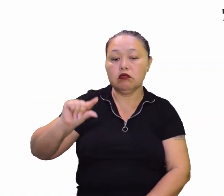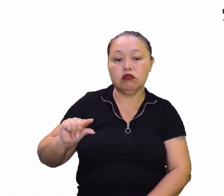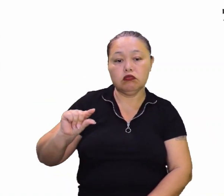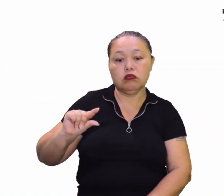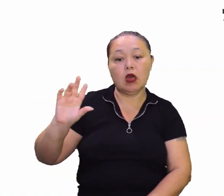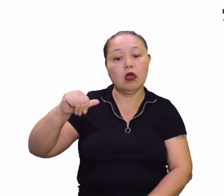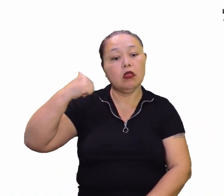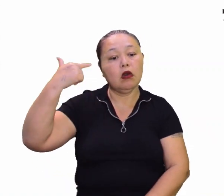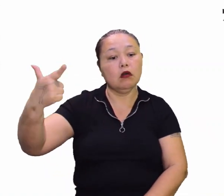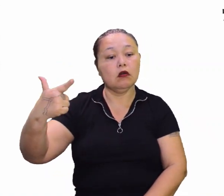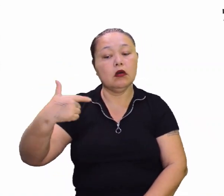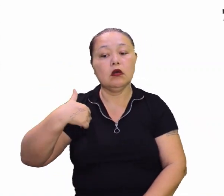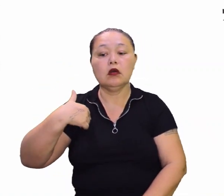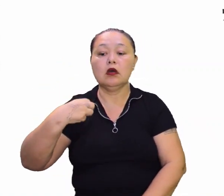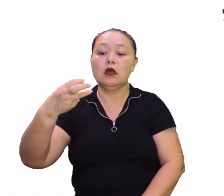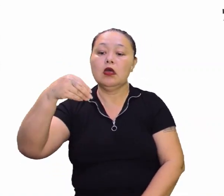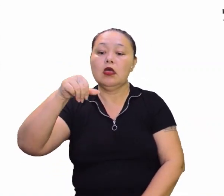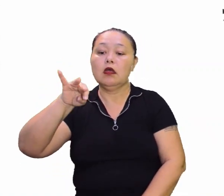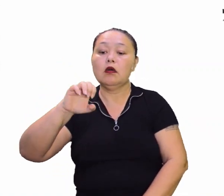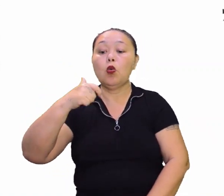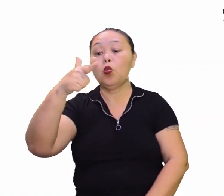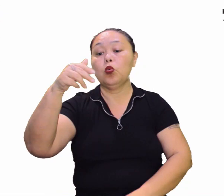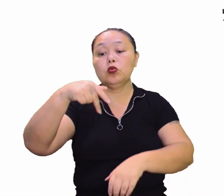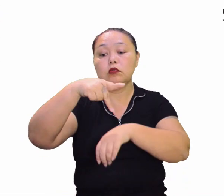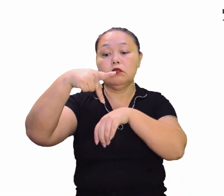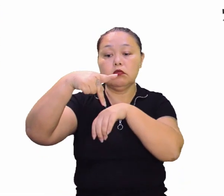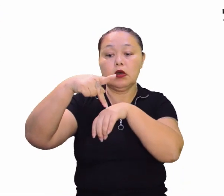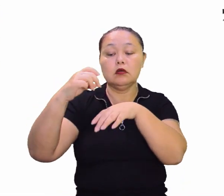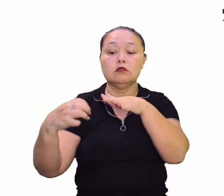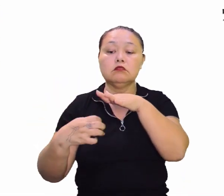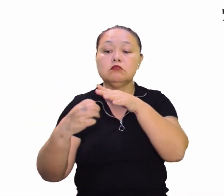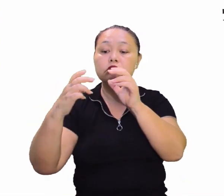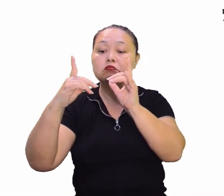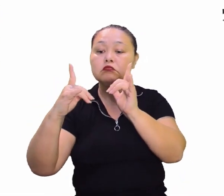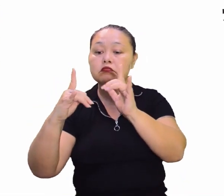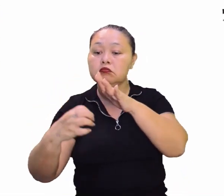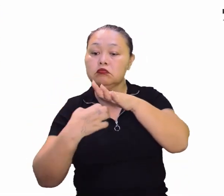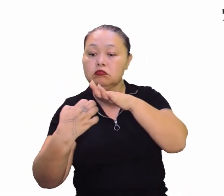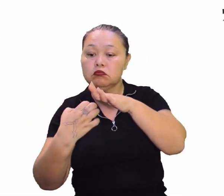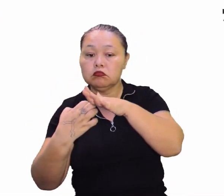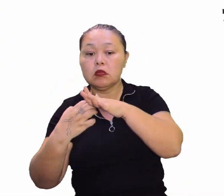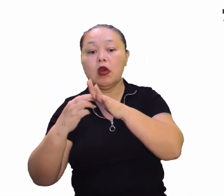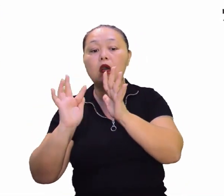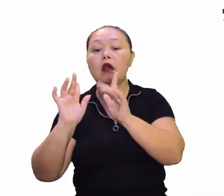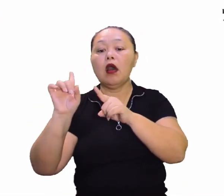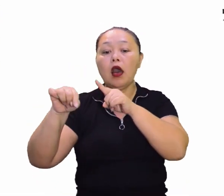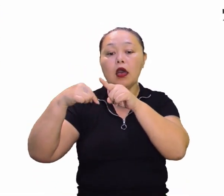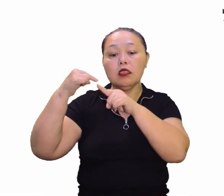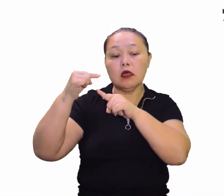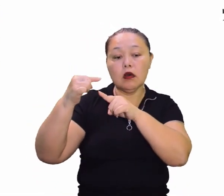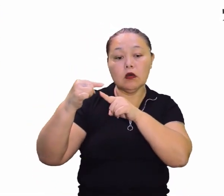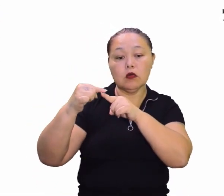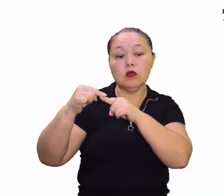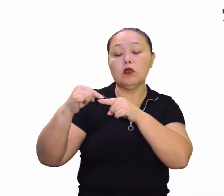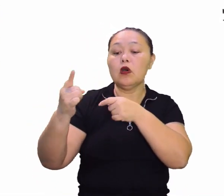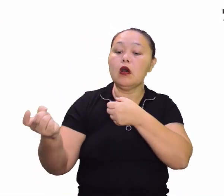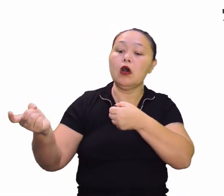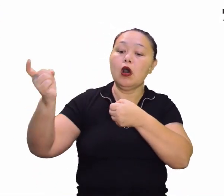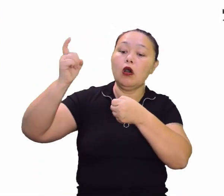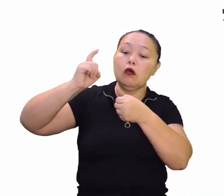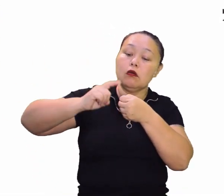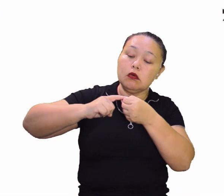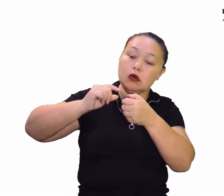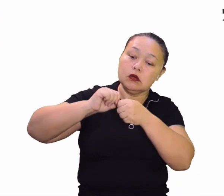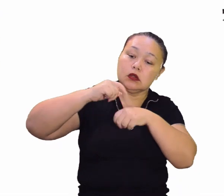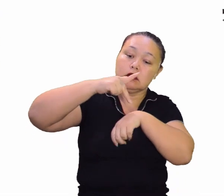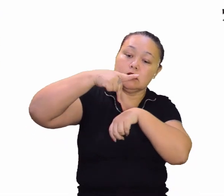ao daqueles que trabalham nas suas matrizes, para depois exportar o produto final para o país de origem da